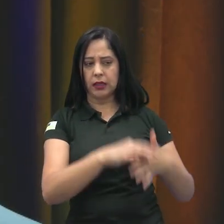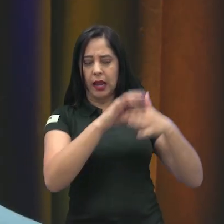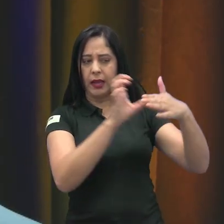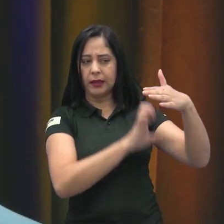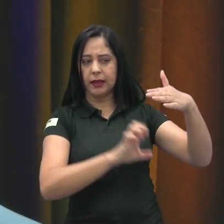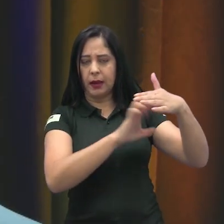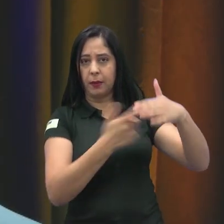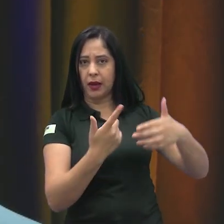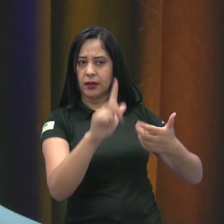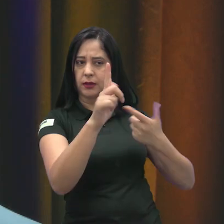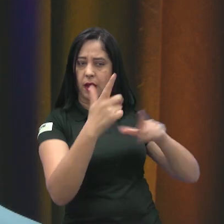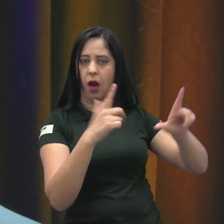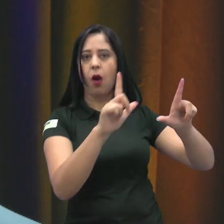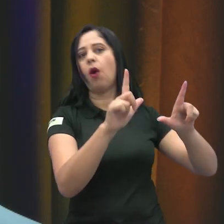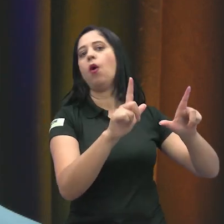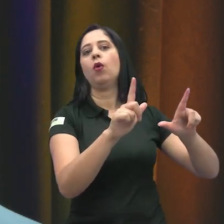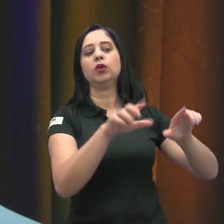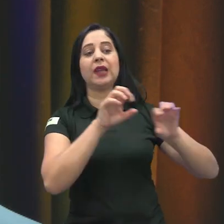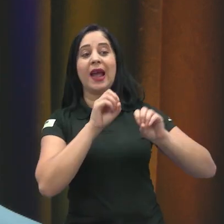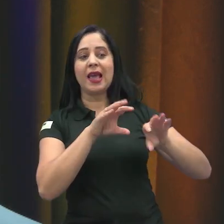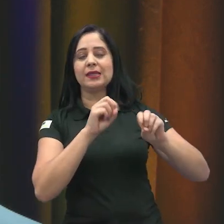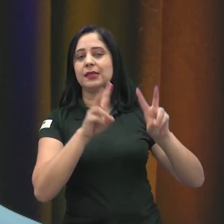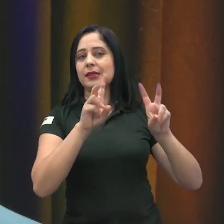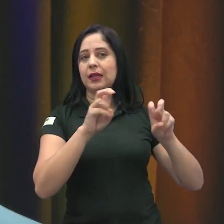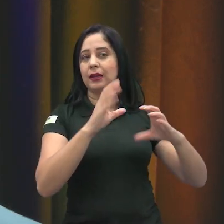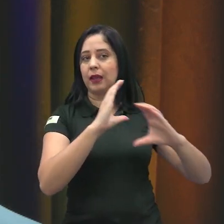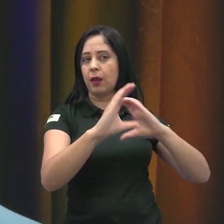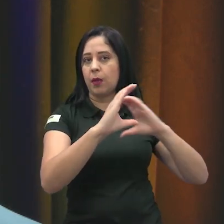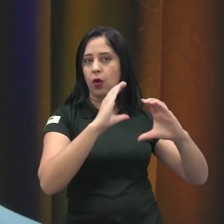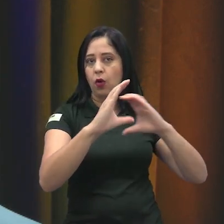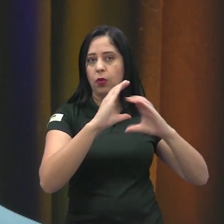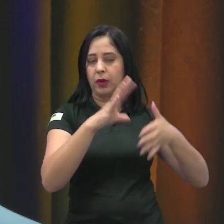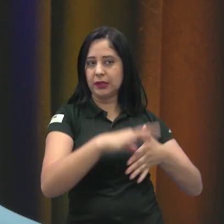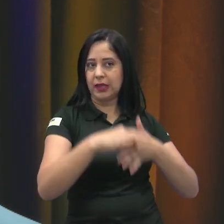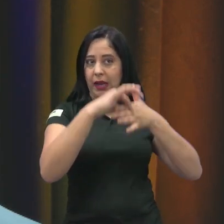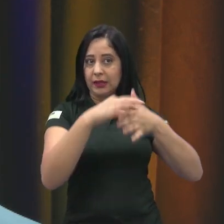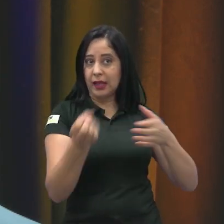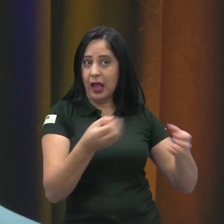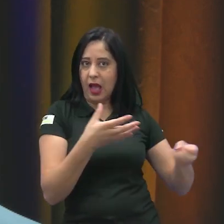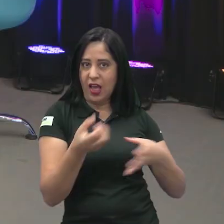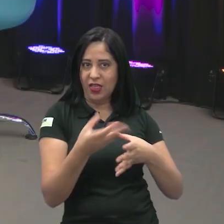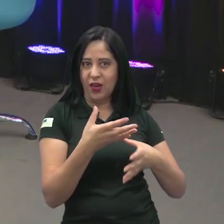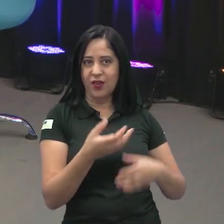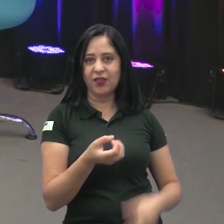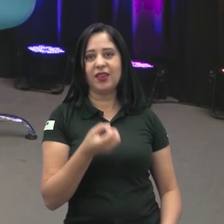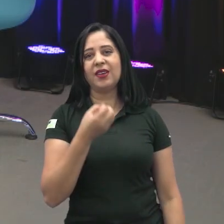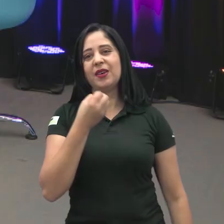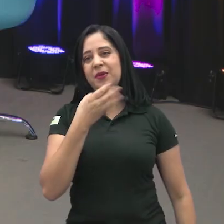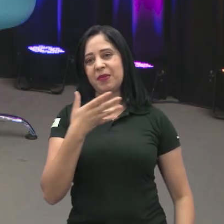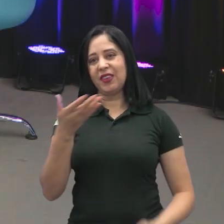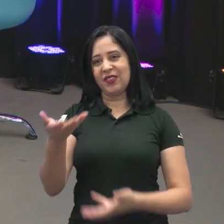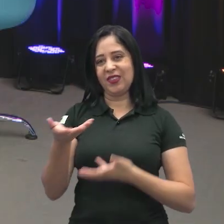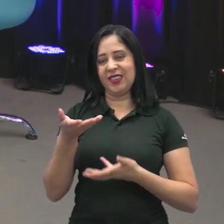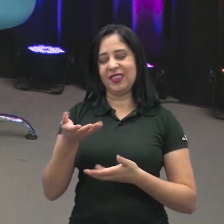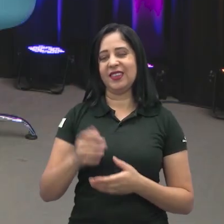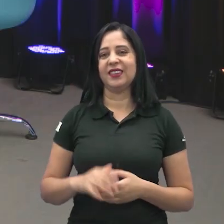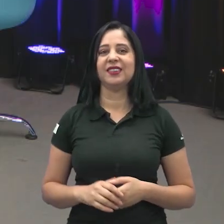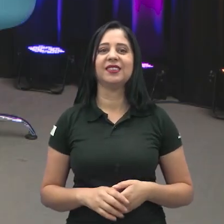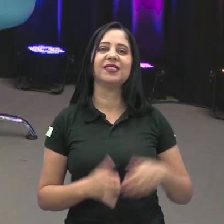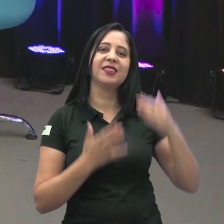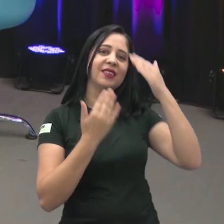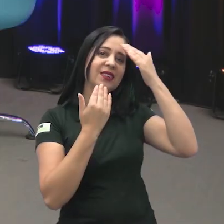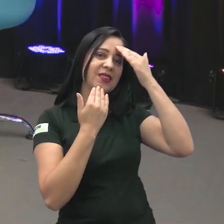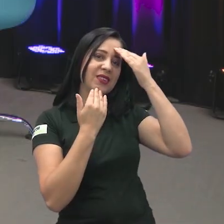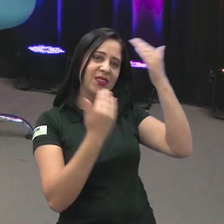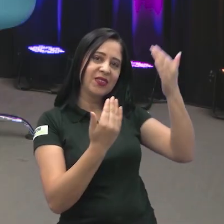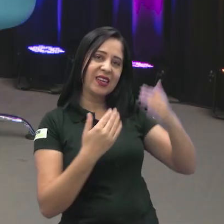sobre visão estratégica, comunicação clara e liderança moderna. Seja muito bem-vindo, Danilo. Muito obrigado,